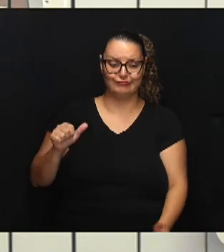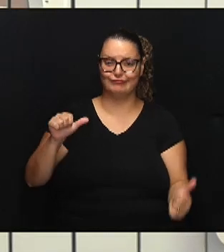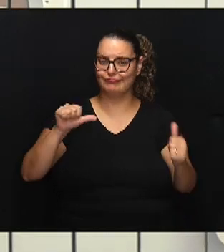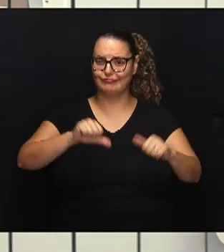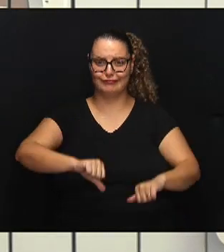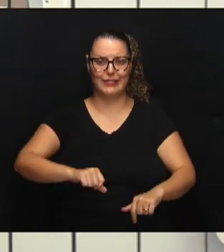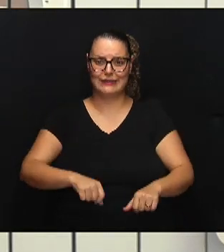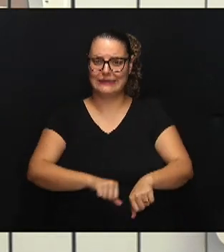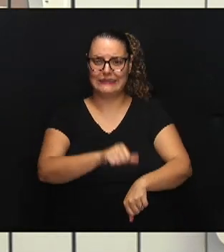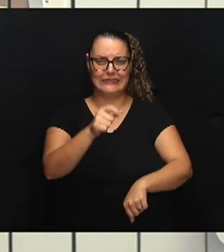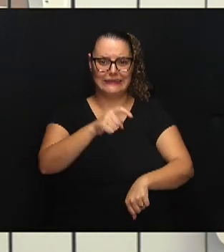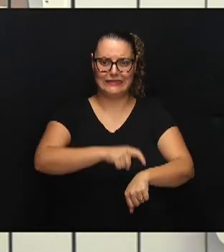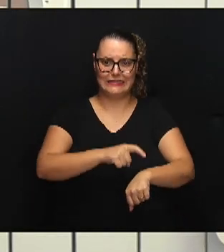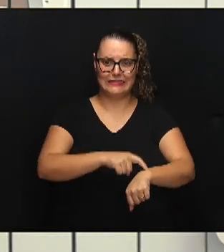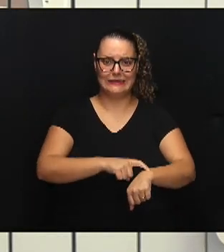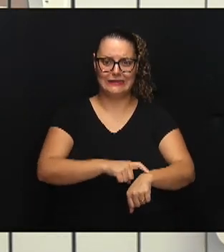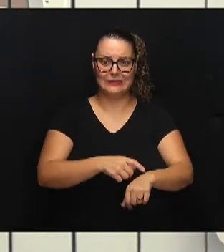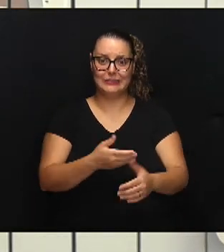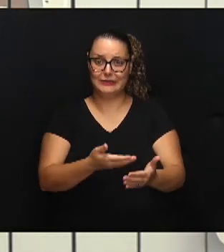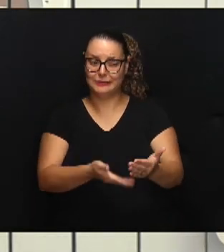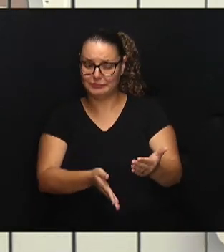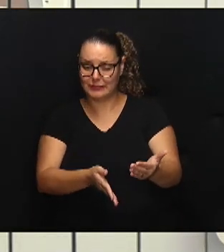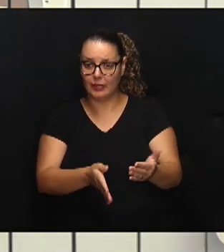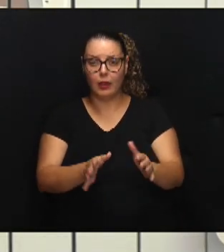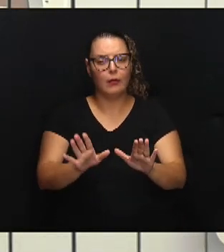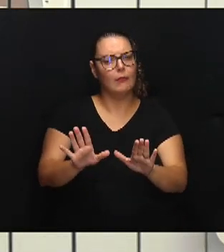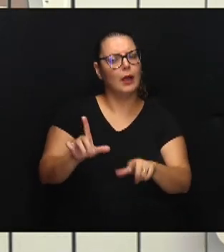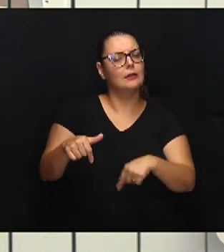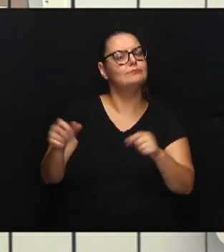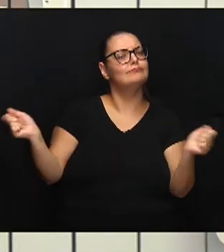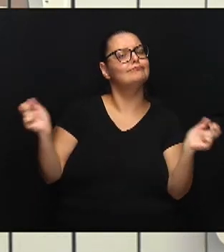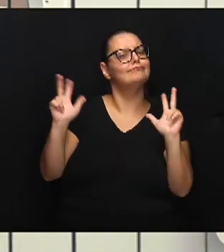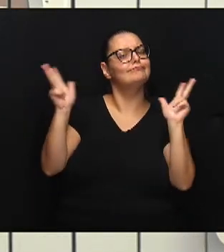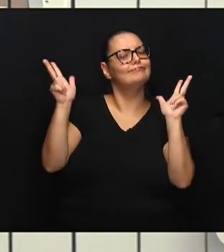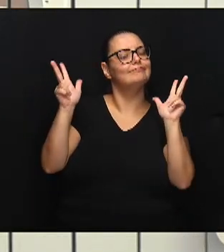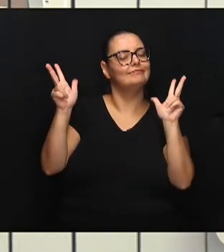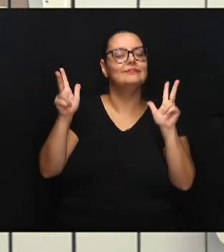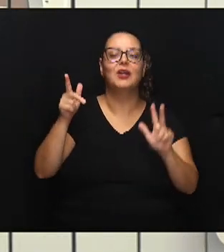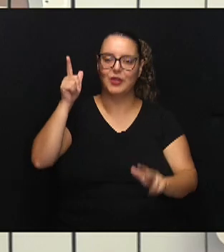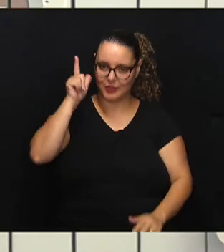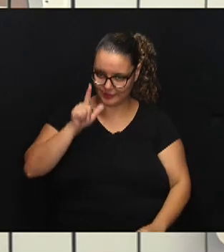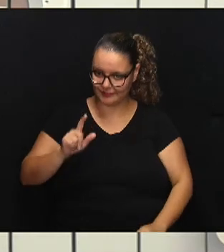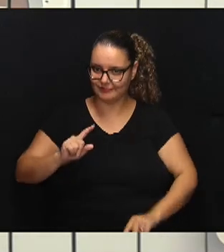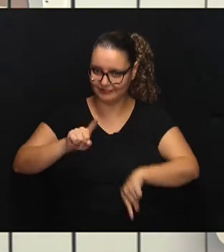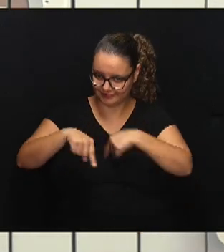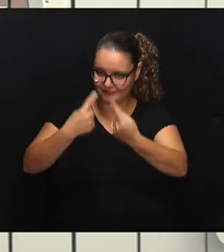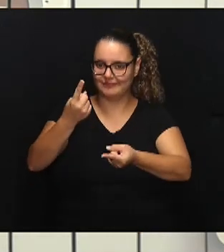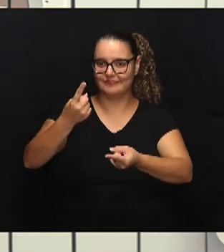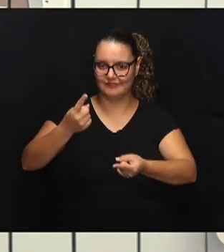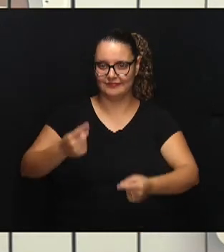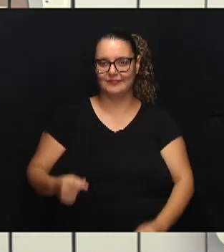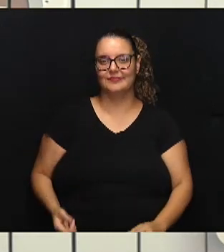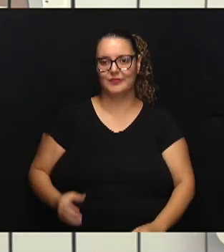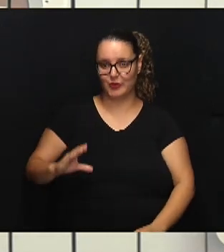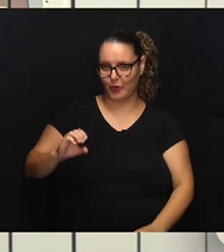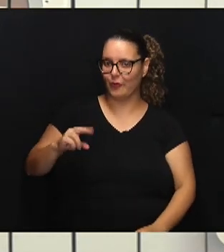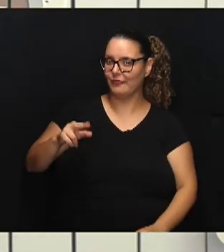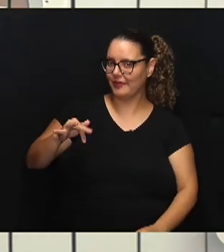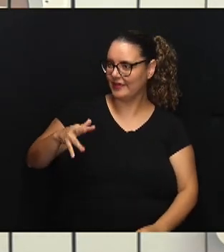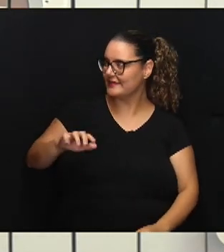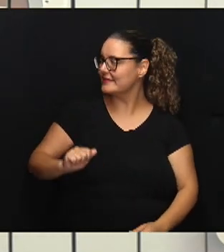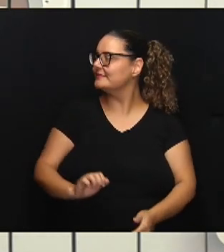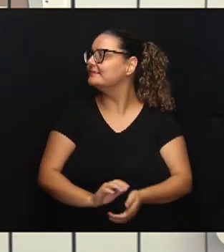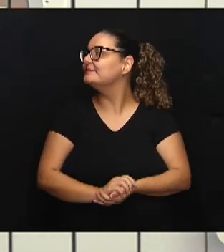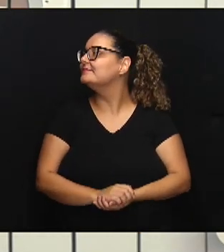Preta saiu atrás do marcador, mas depois acordou e conseguiu a virada para cima do Confiança.